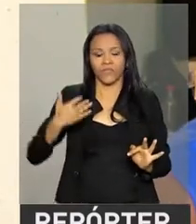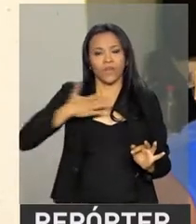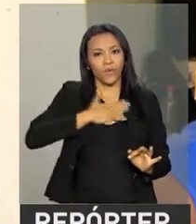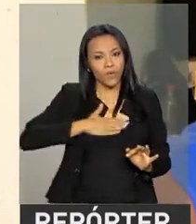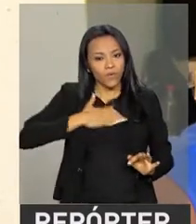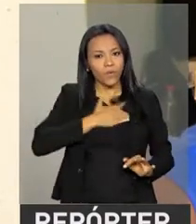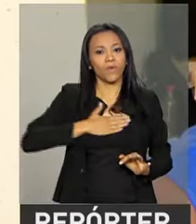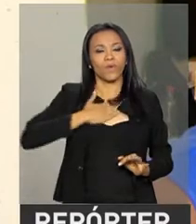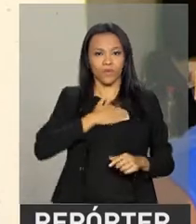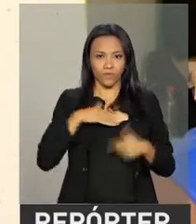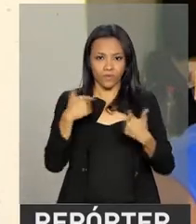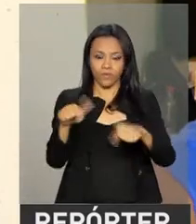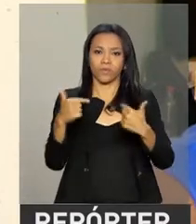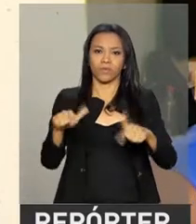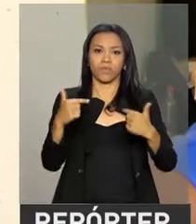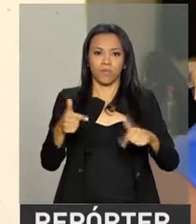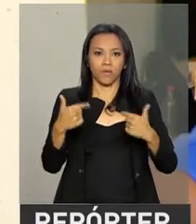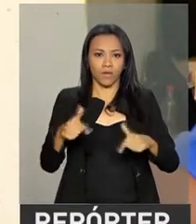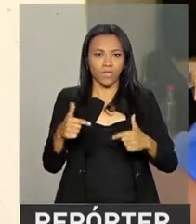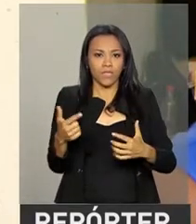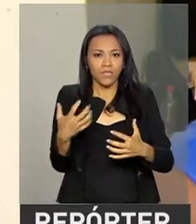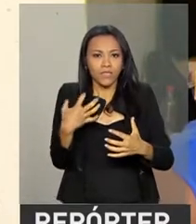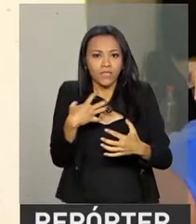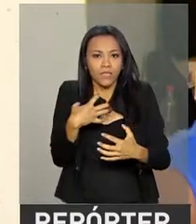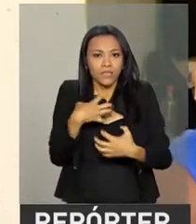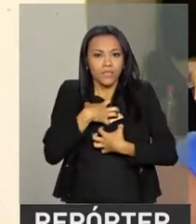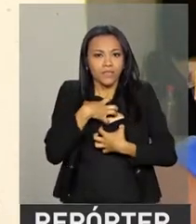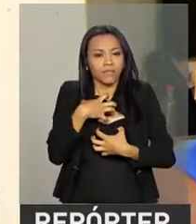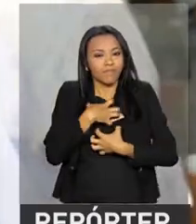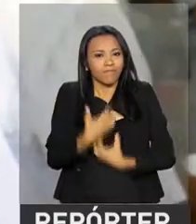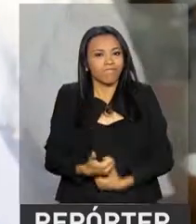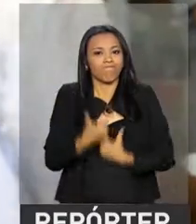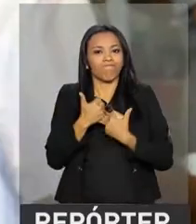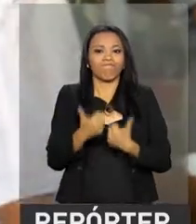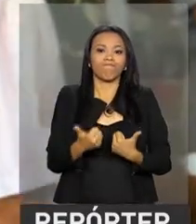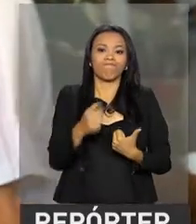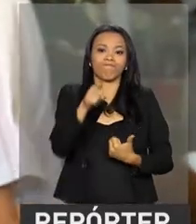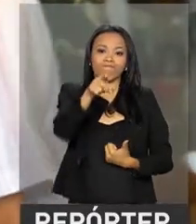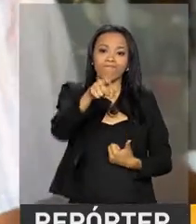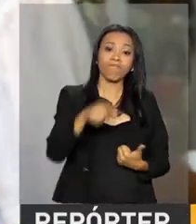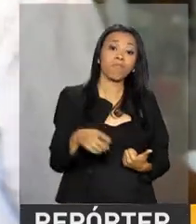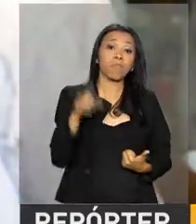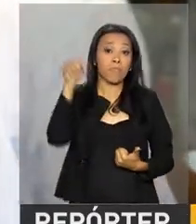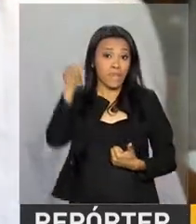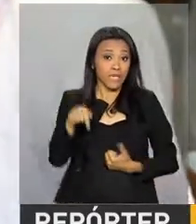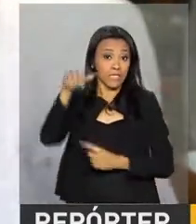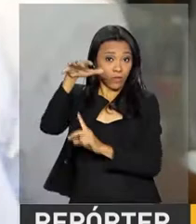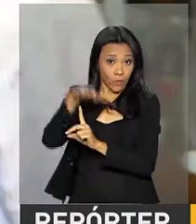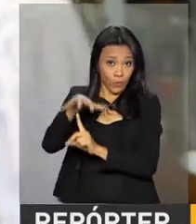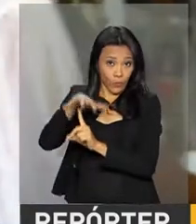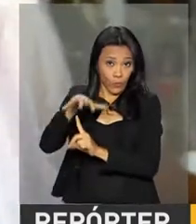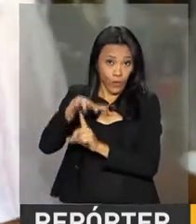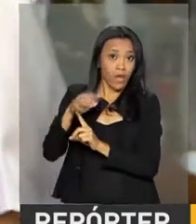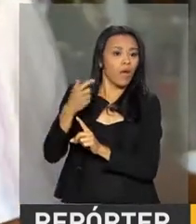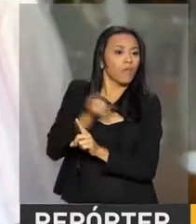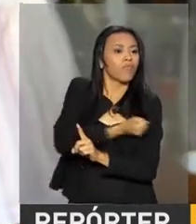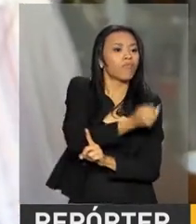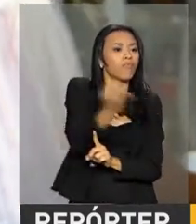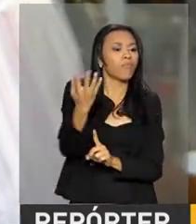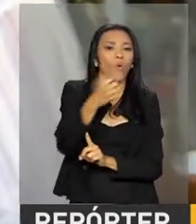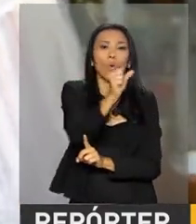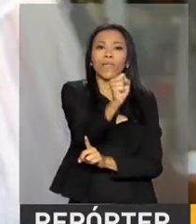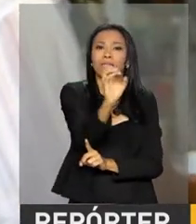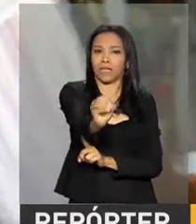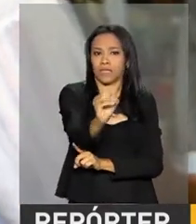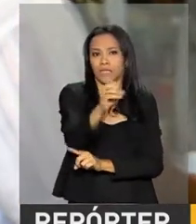trabalhar. Sinto parte de saúde do meu trabalho. Além da barraca da Dona Deusa, outros 80 estandes com